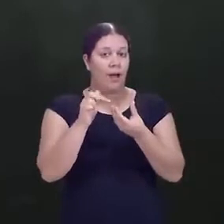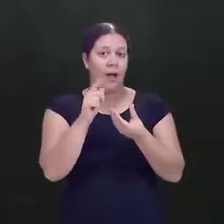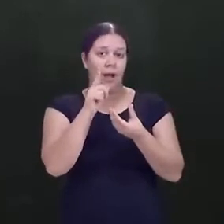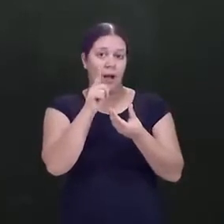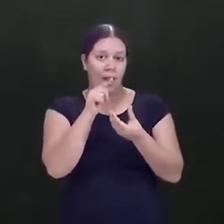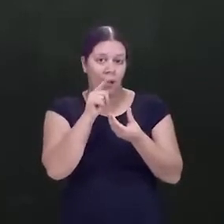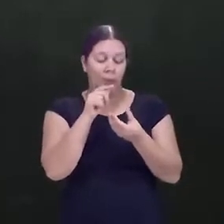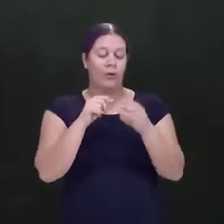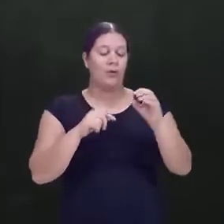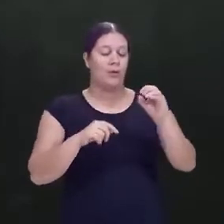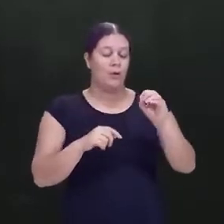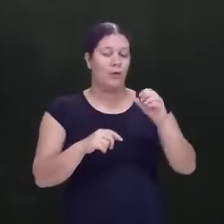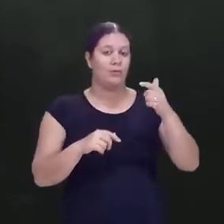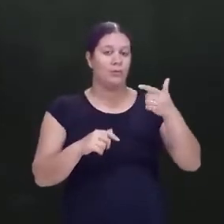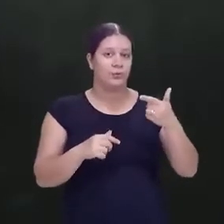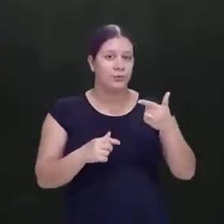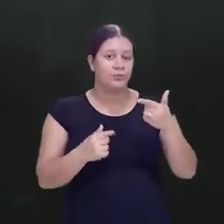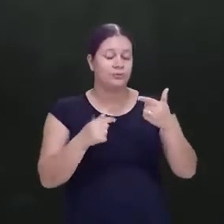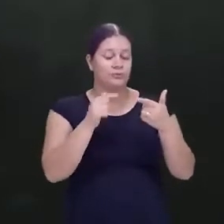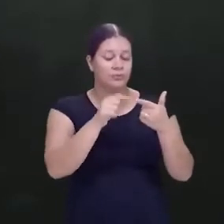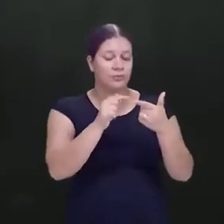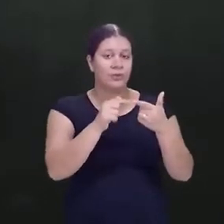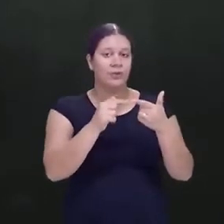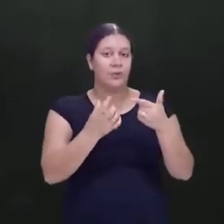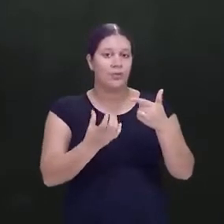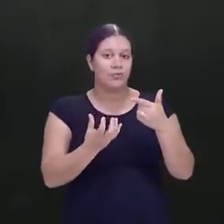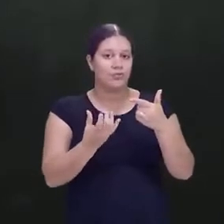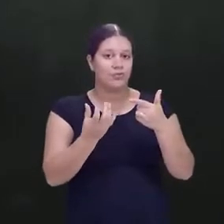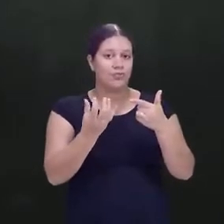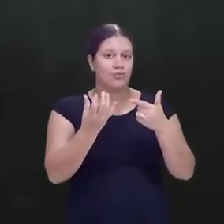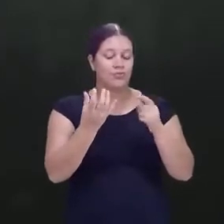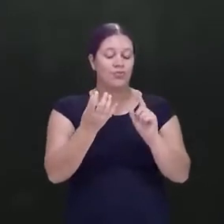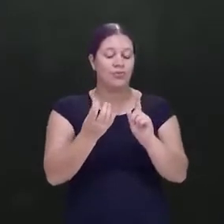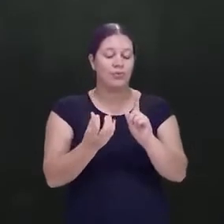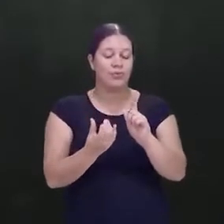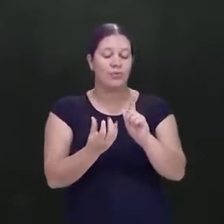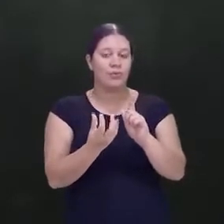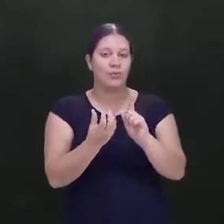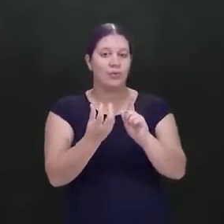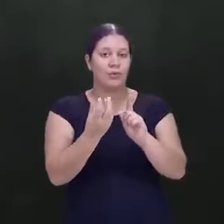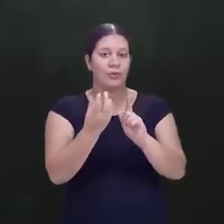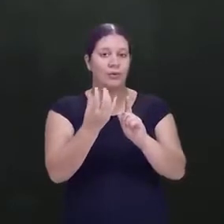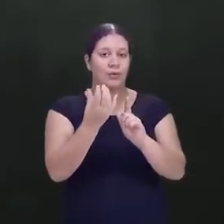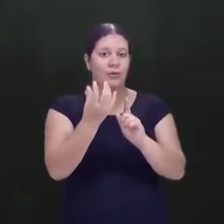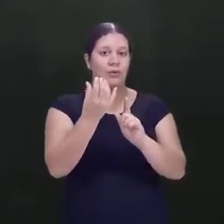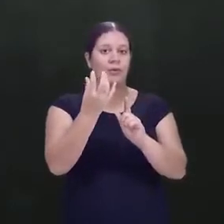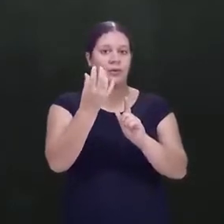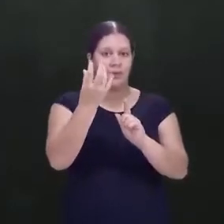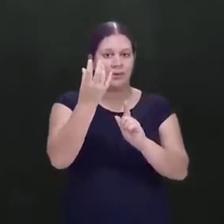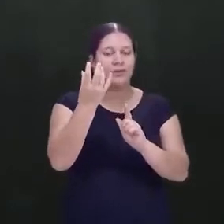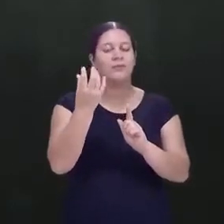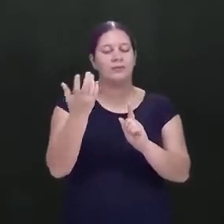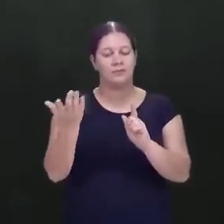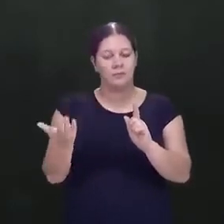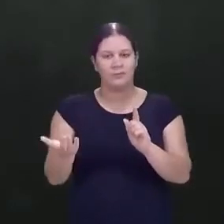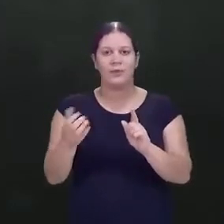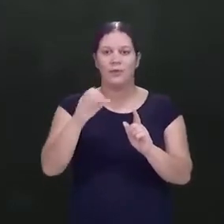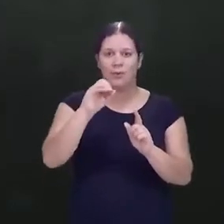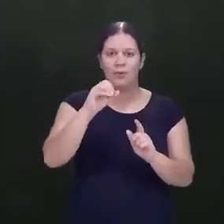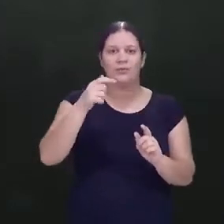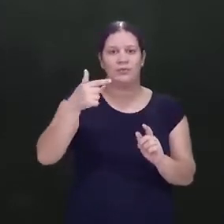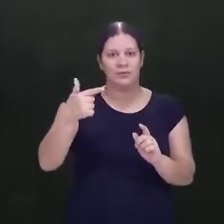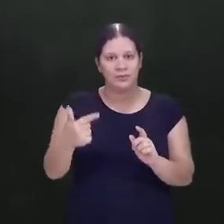bicarbonato e o produto foi diferente. Eu tenho água aqui nesse produto, eu tenho, por exemplo, essas bolinhas, gás